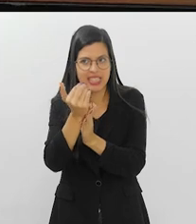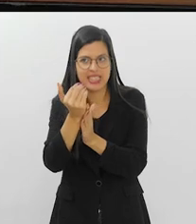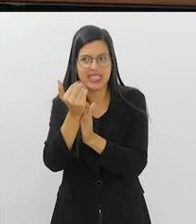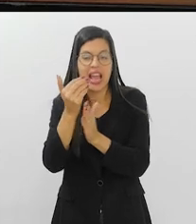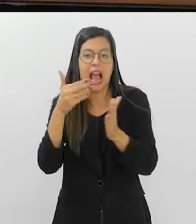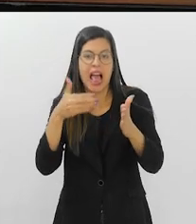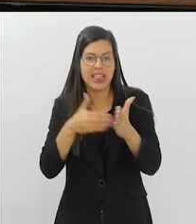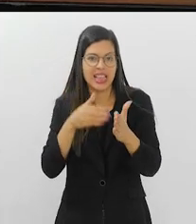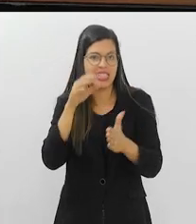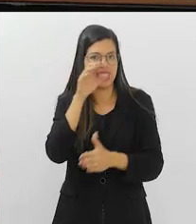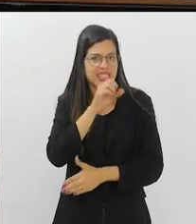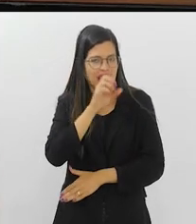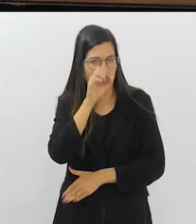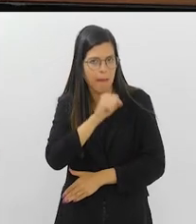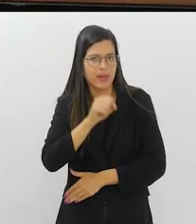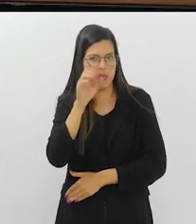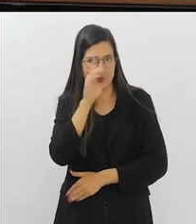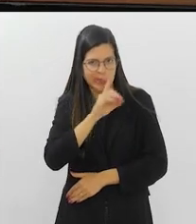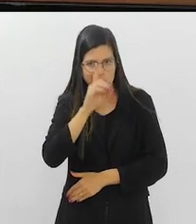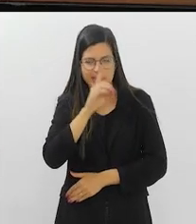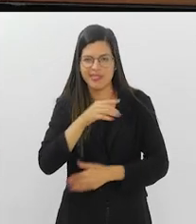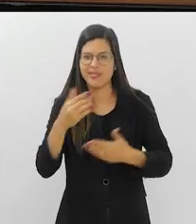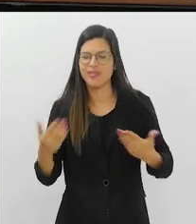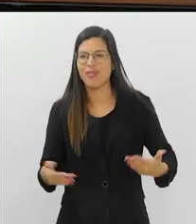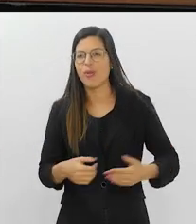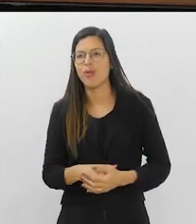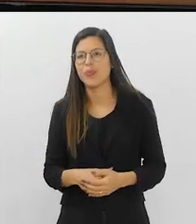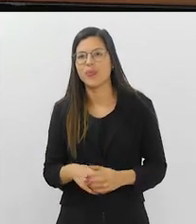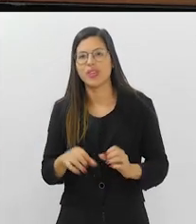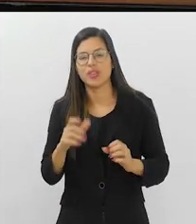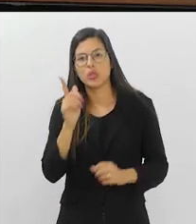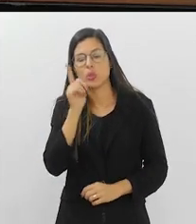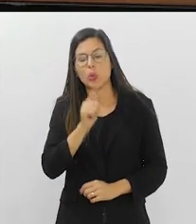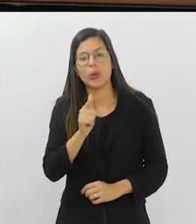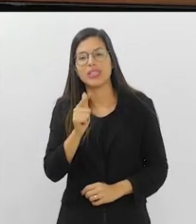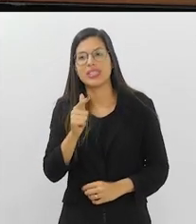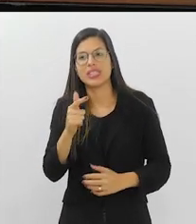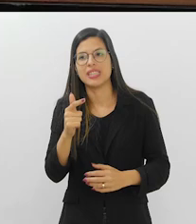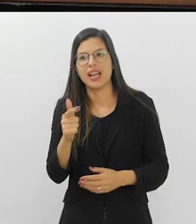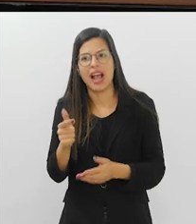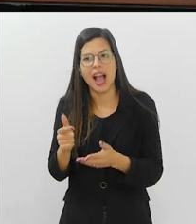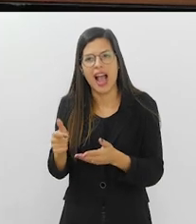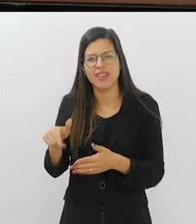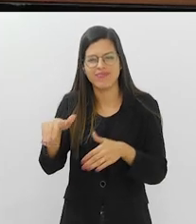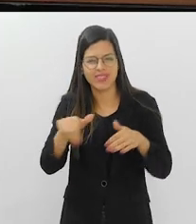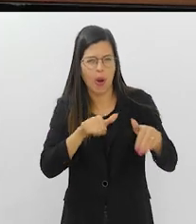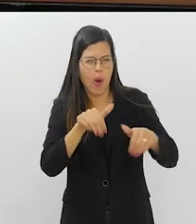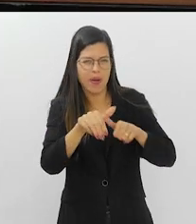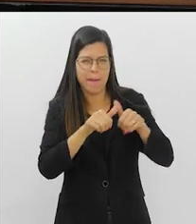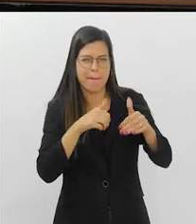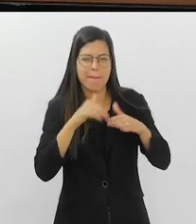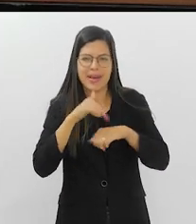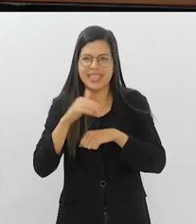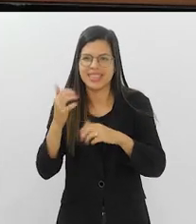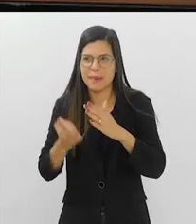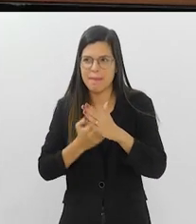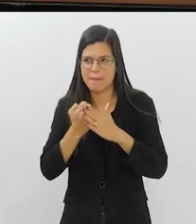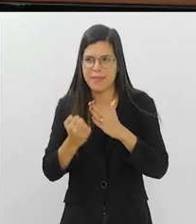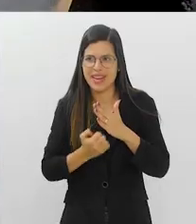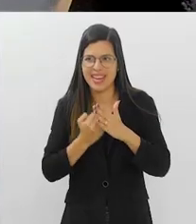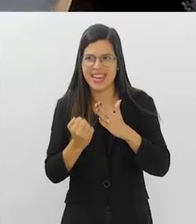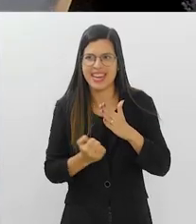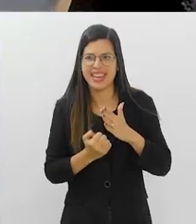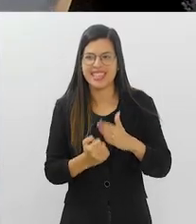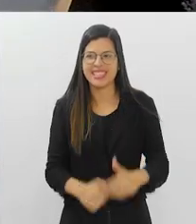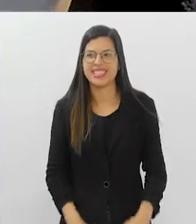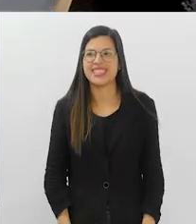crescido até nos finais de semana, né? Então, que a gente possa sensibilizar mais participantes e mais empresas.